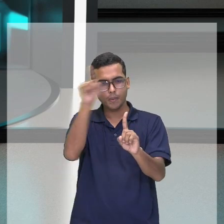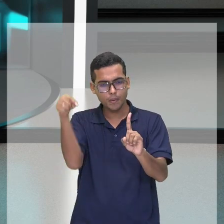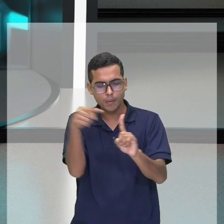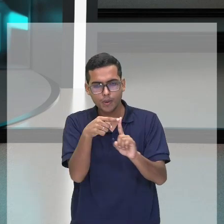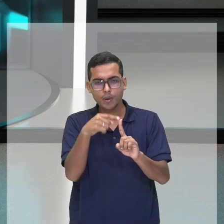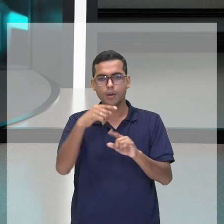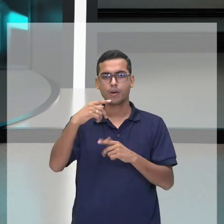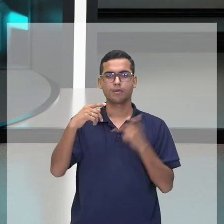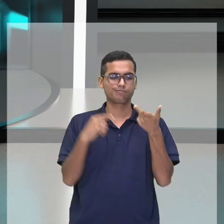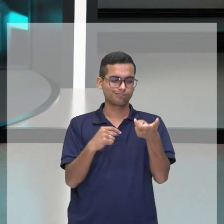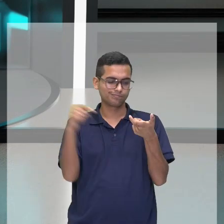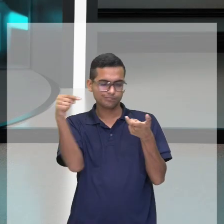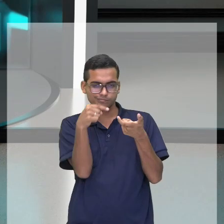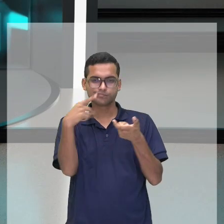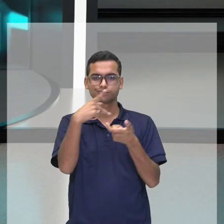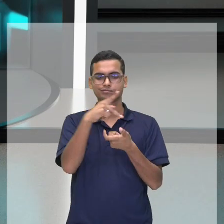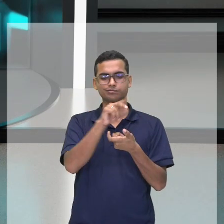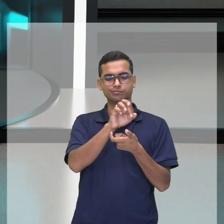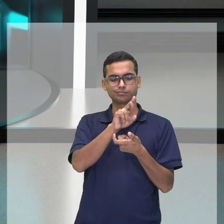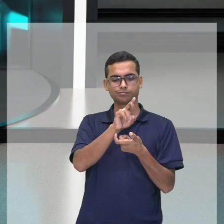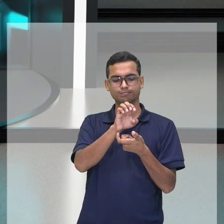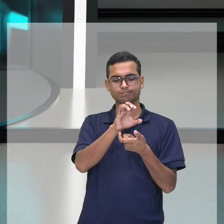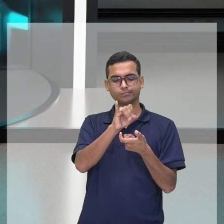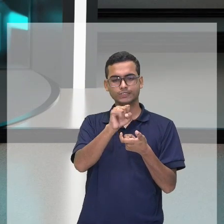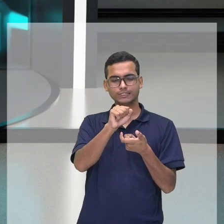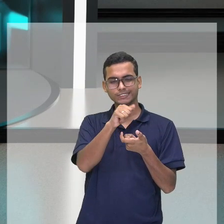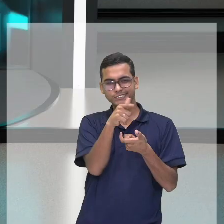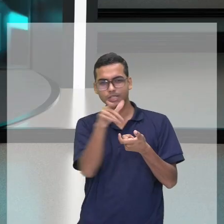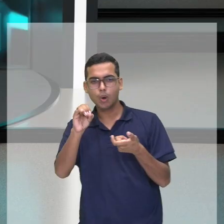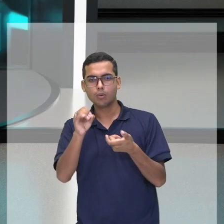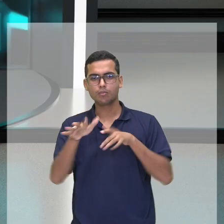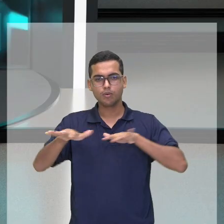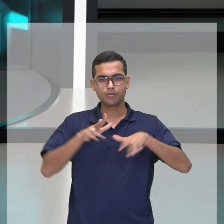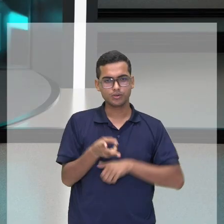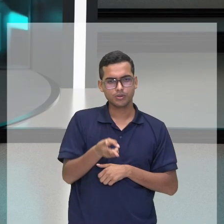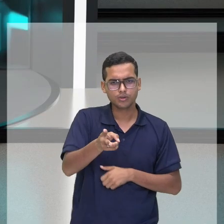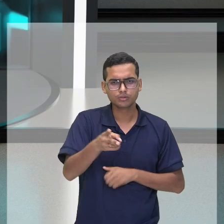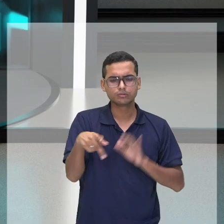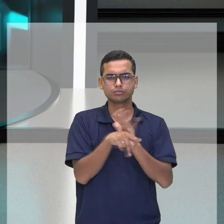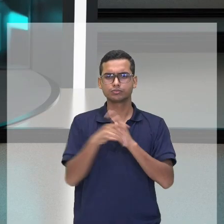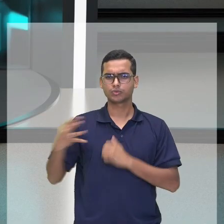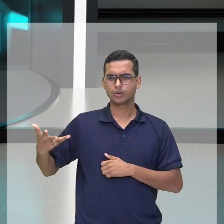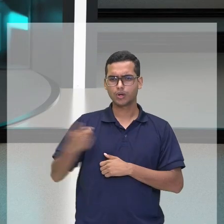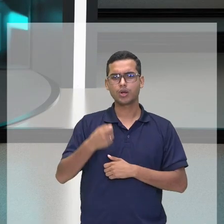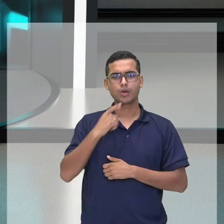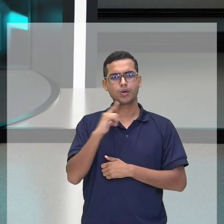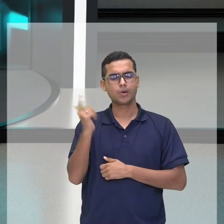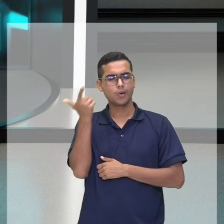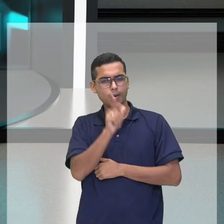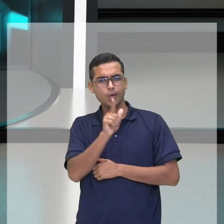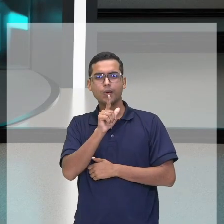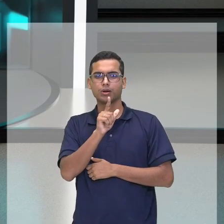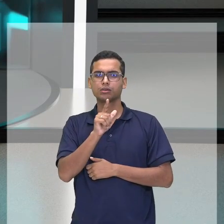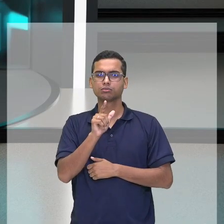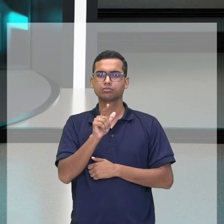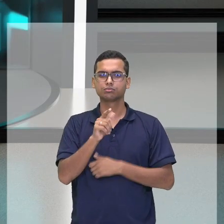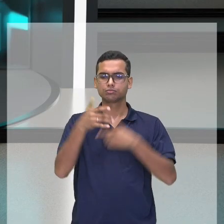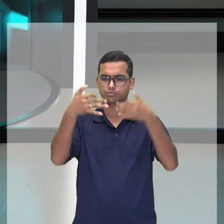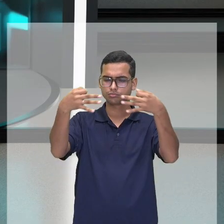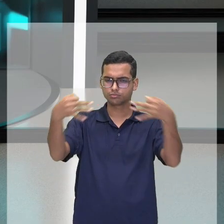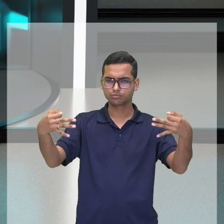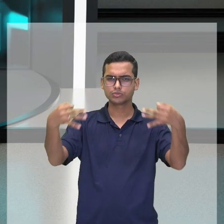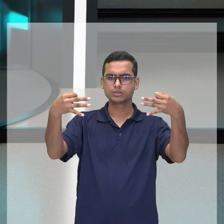forma consistente. É a habilidade de fornecer resultados semelhantes quando